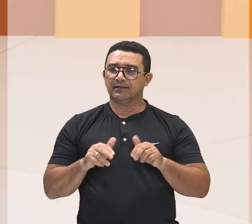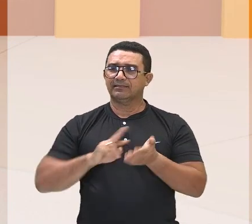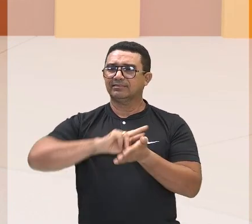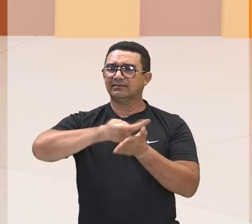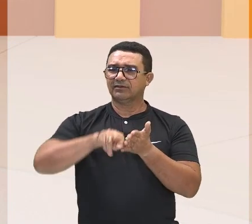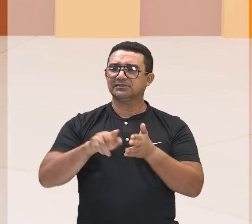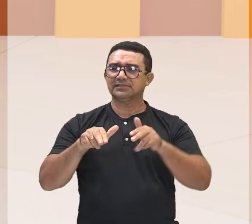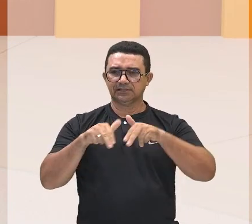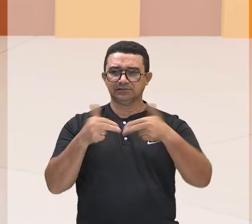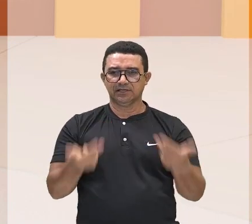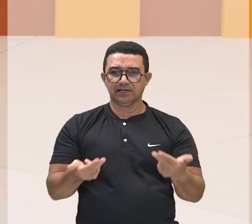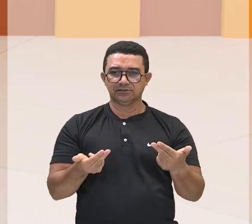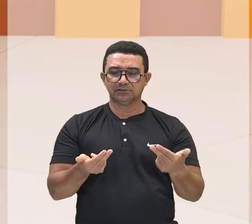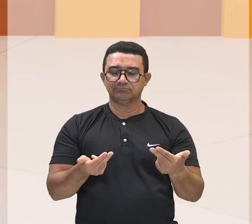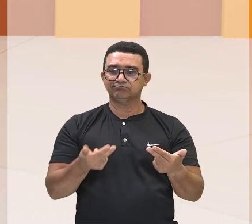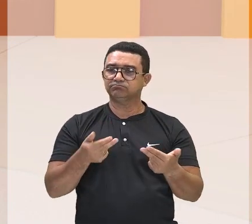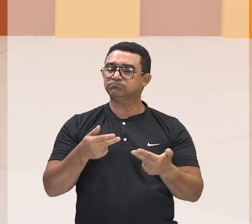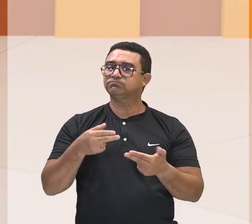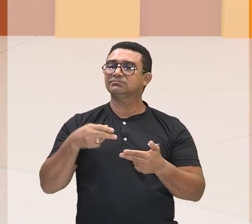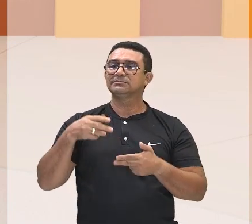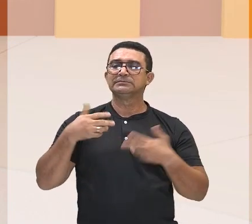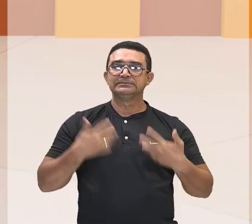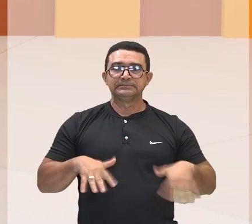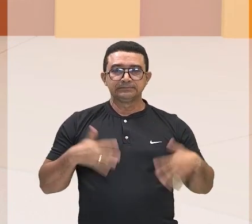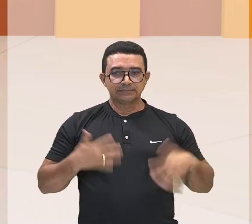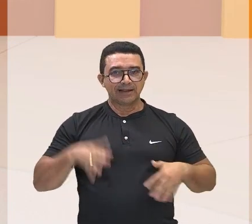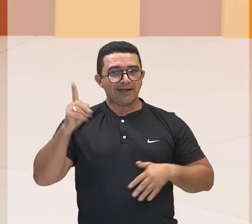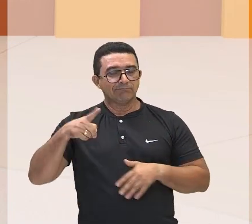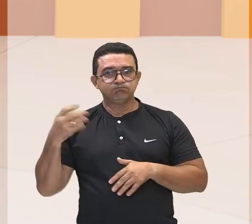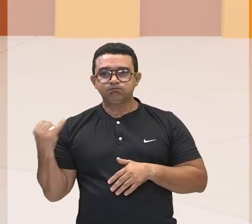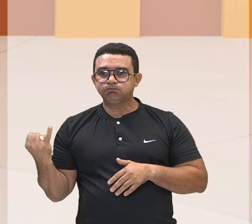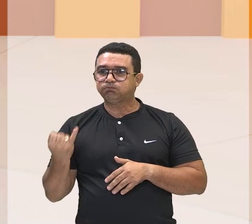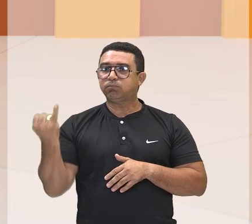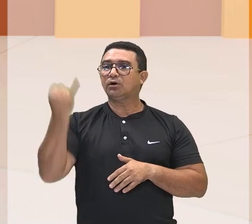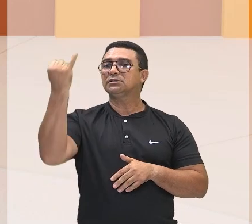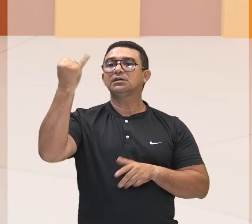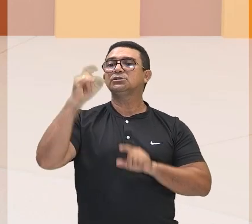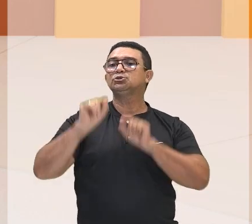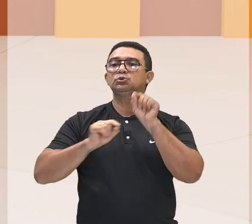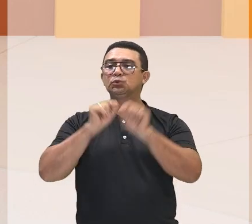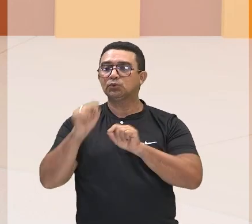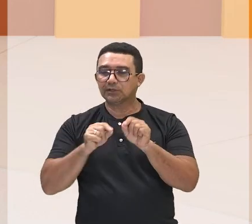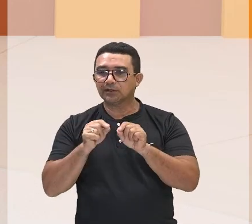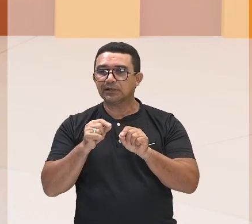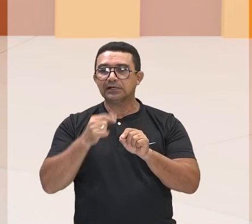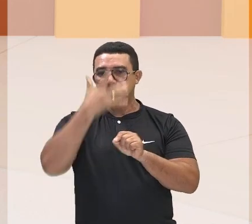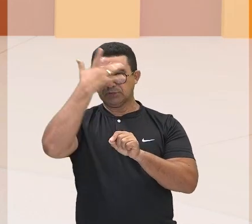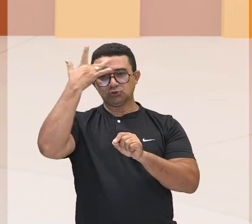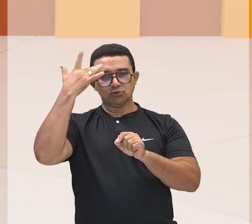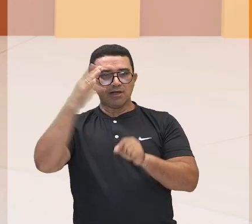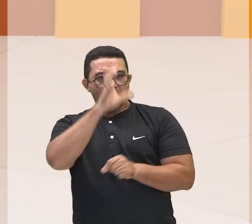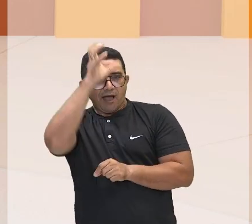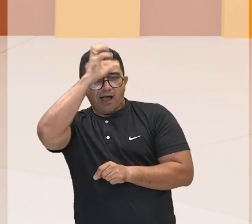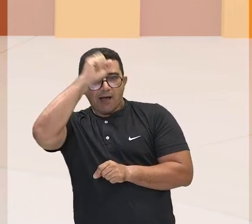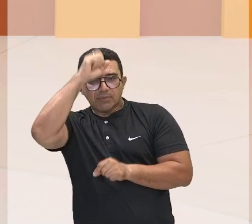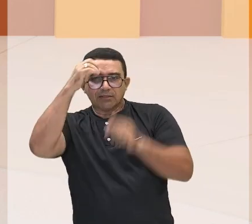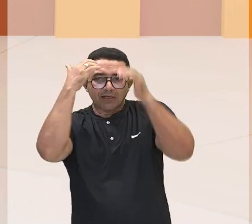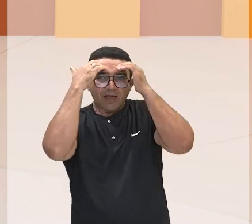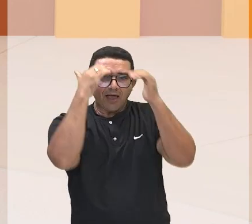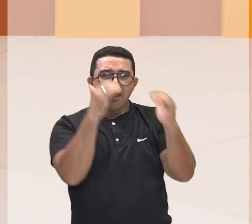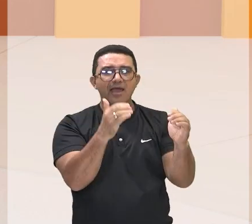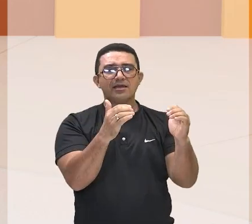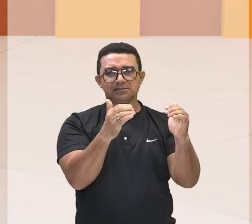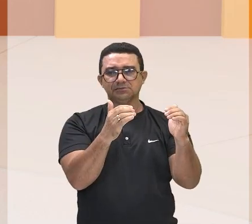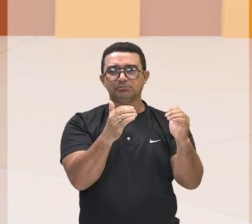vai ser essencial, para promover o quê? A tolerância, o respeito